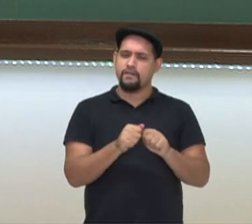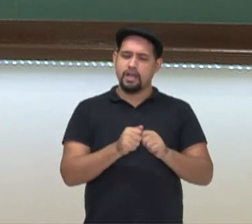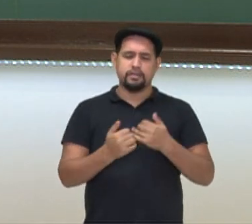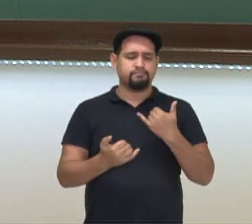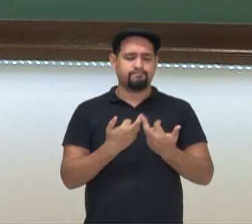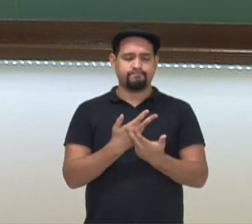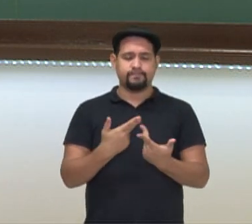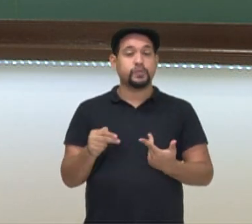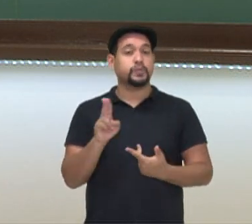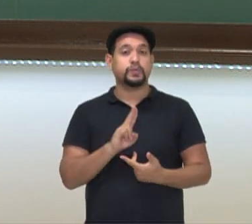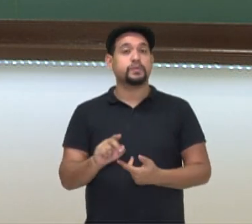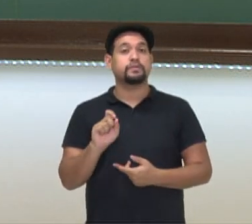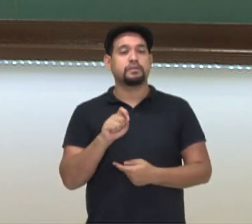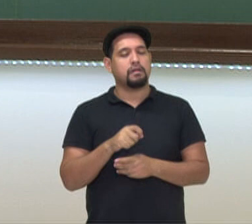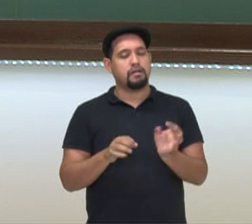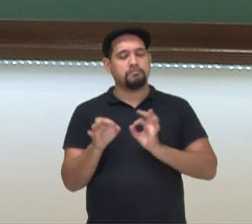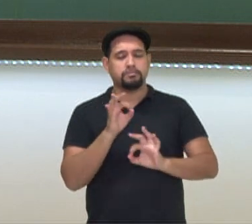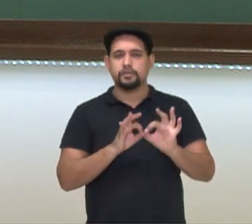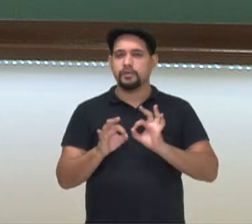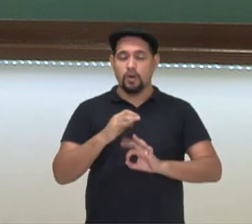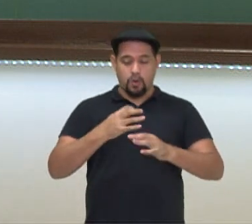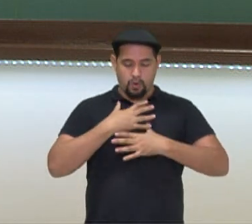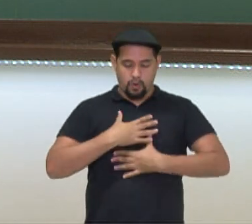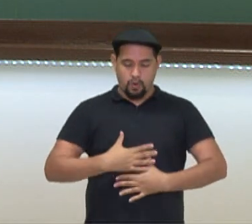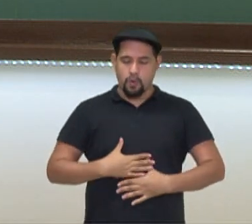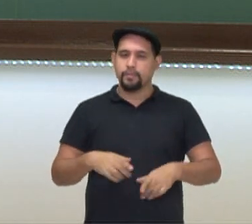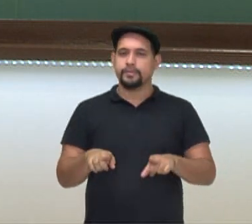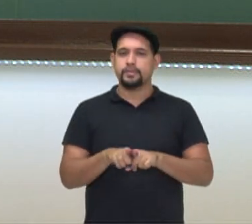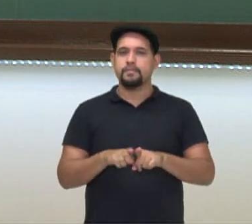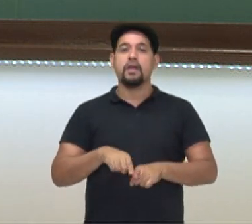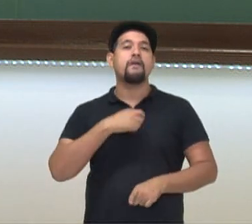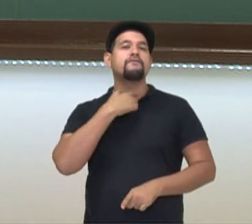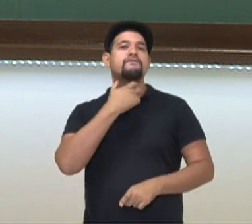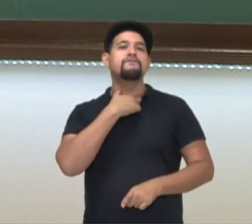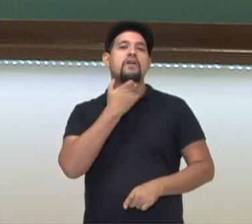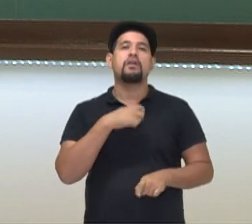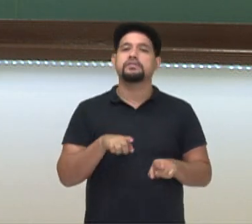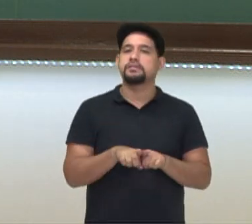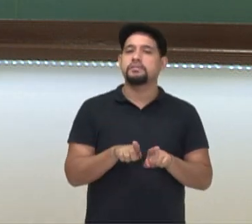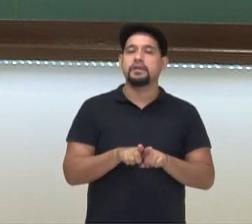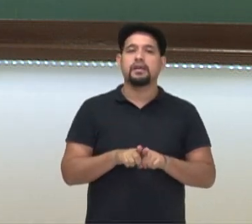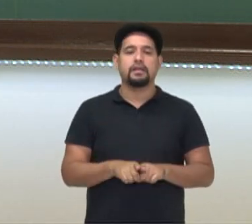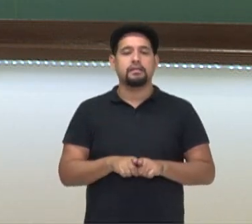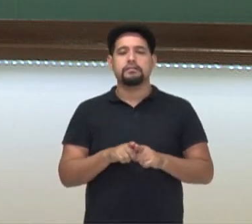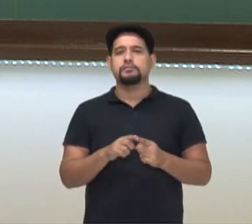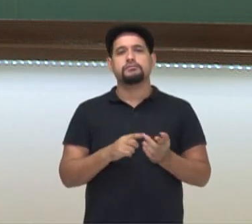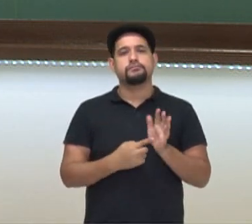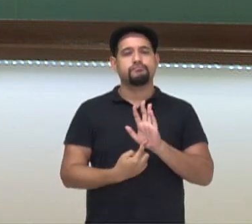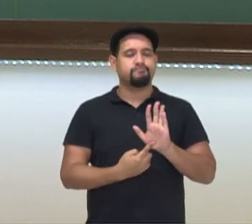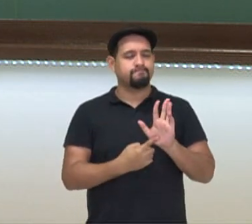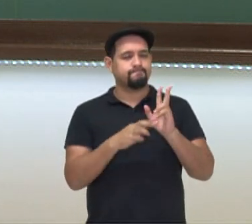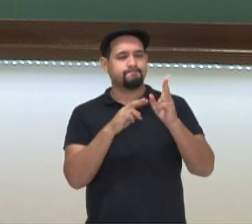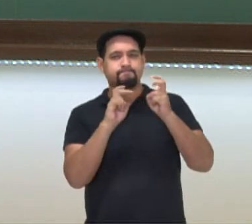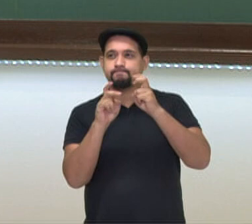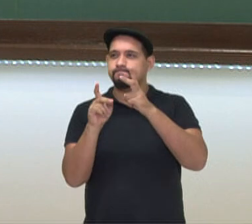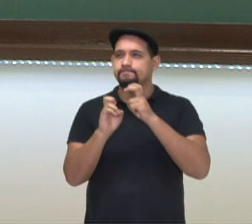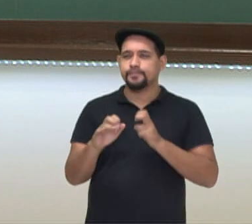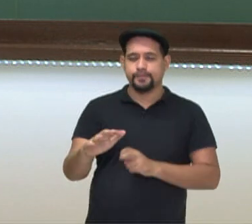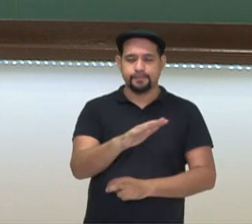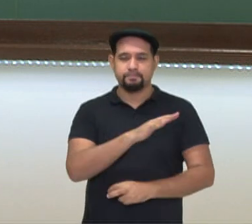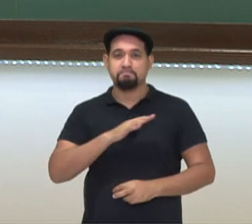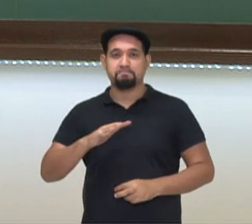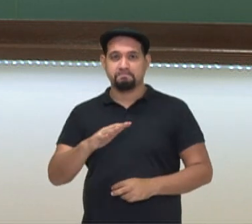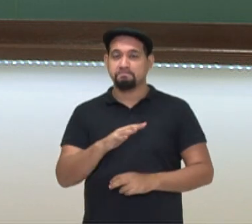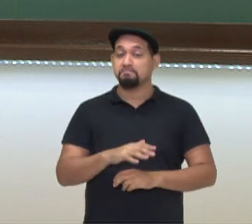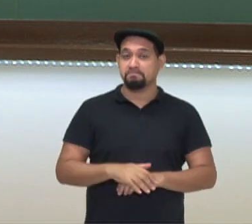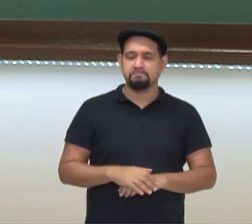teatrais. Eles usam para a preparação do corpo, né? da voz, da contracena, do perceber o espaço